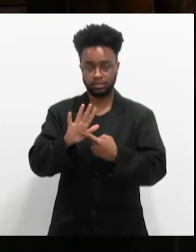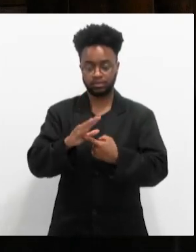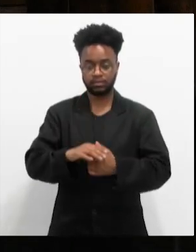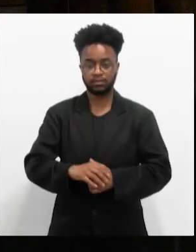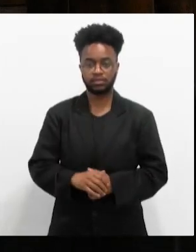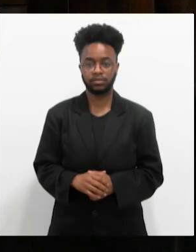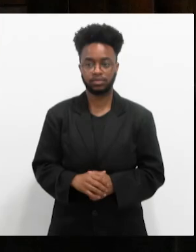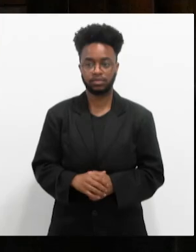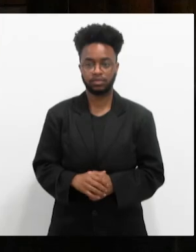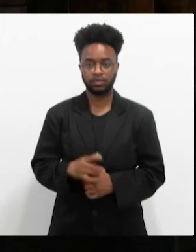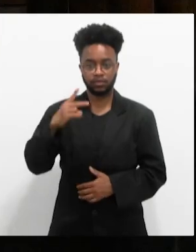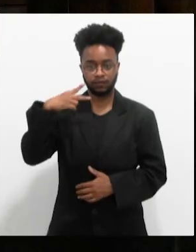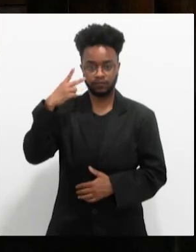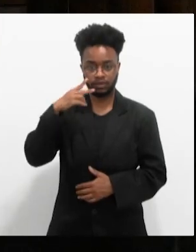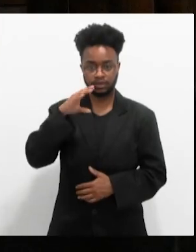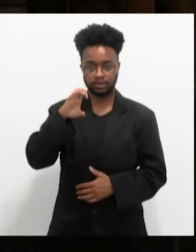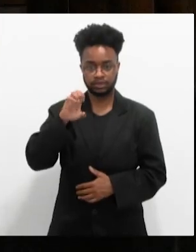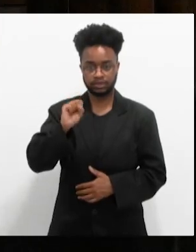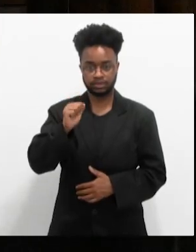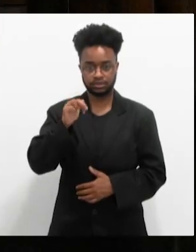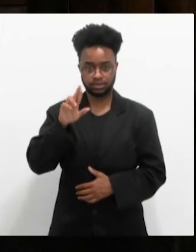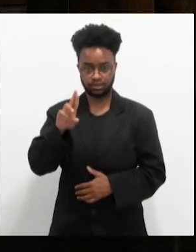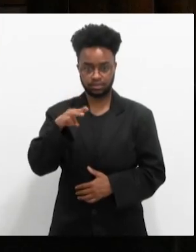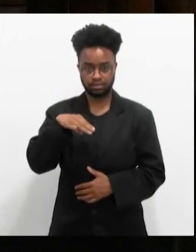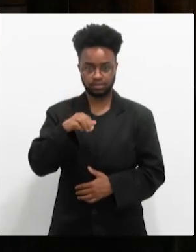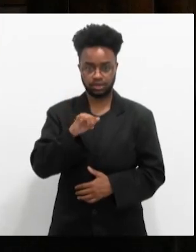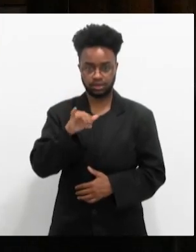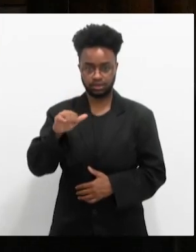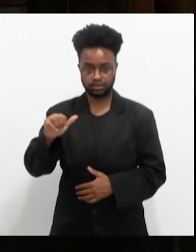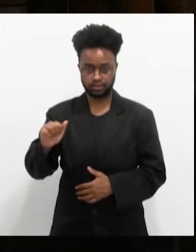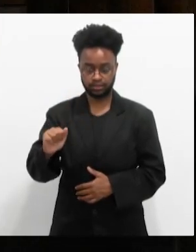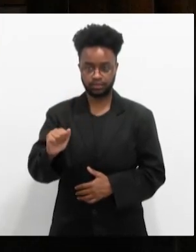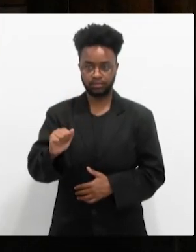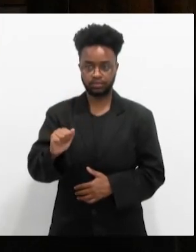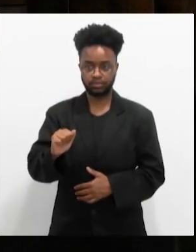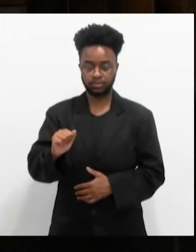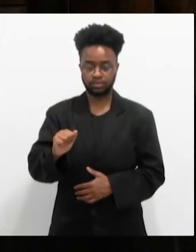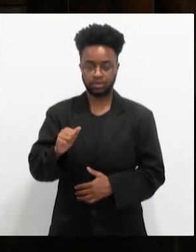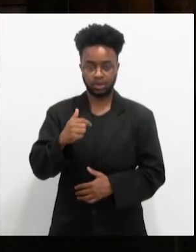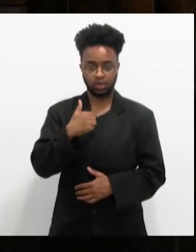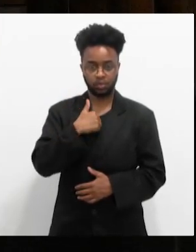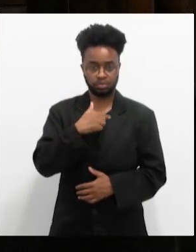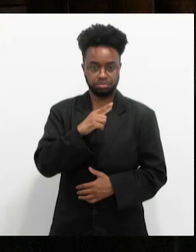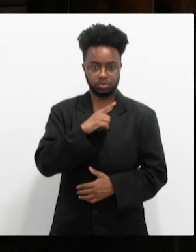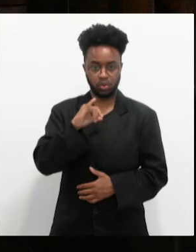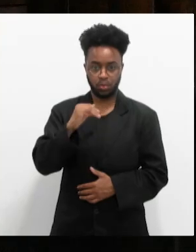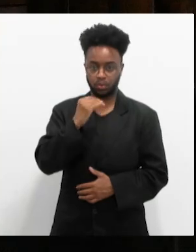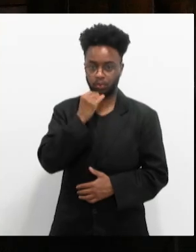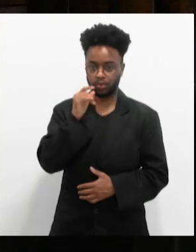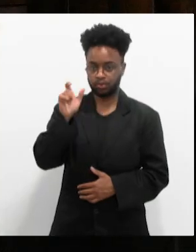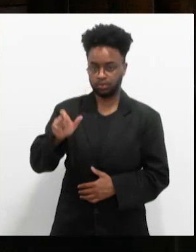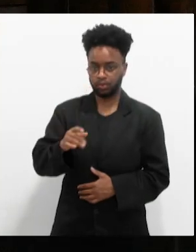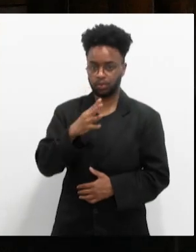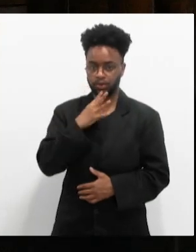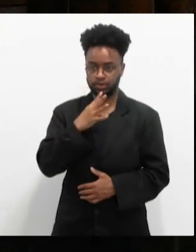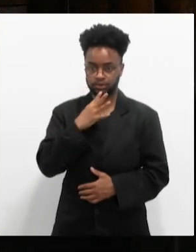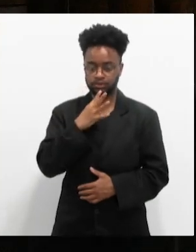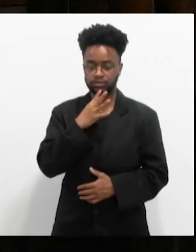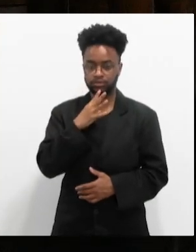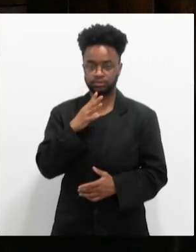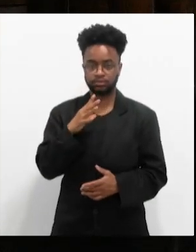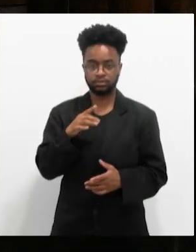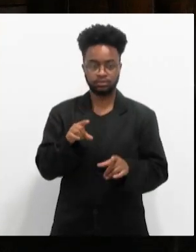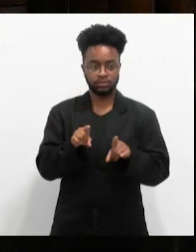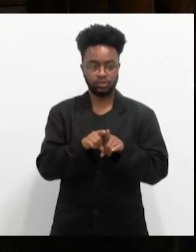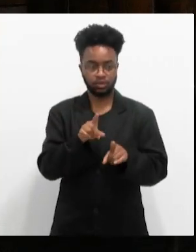que o vereador César Maia, que eu tive a oportunidade de conhecê-lo, professor